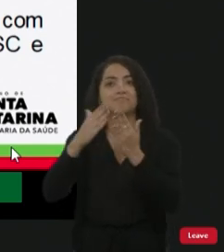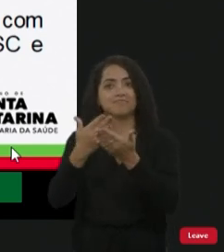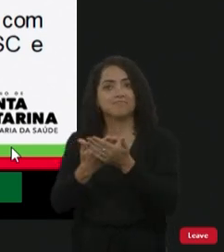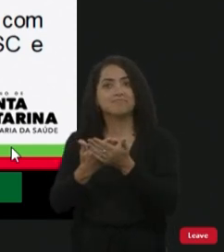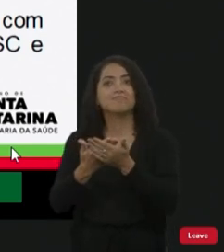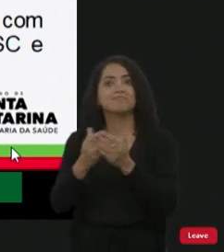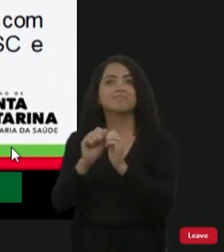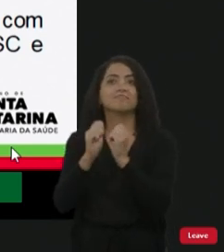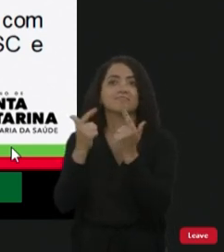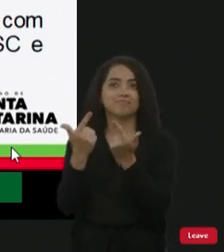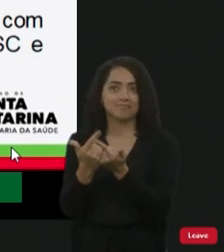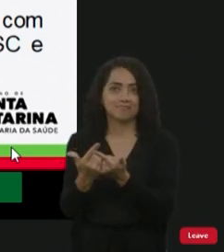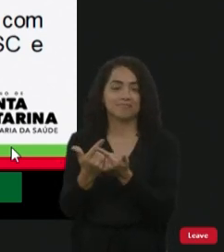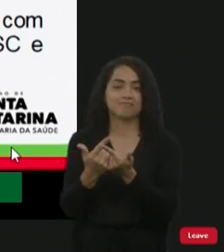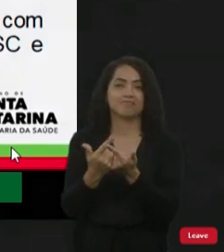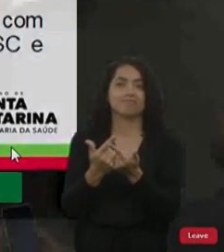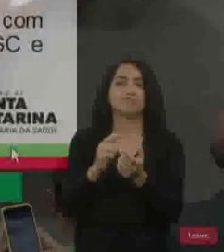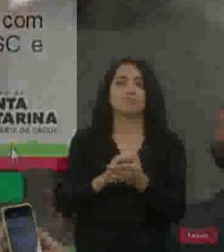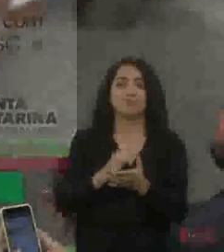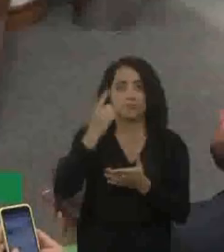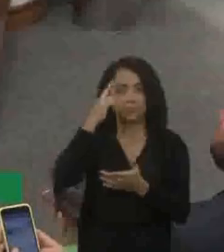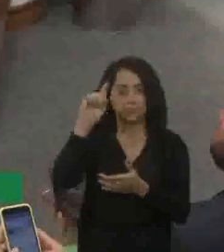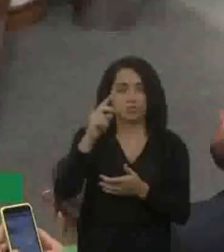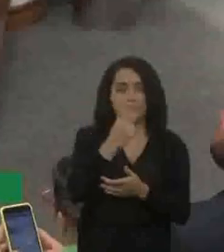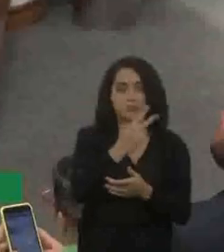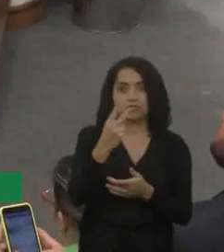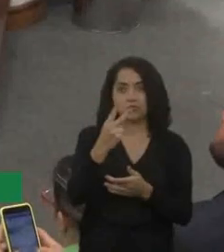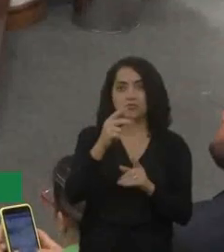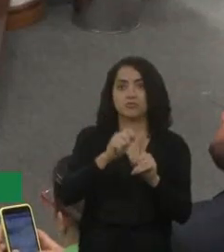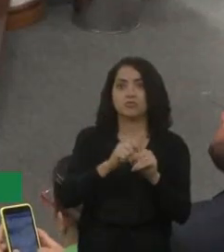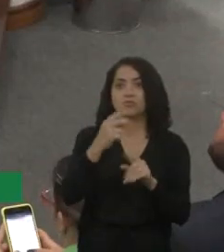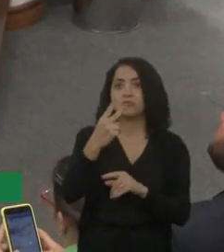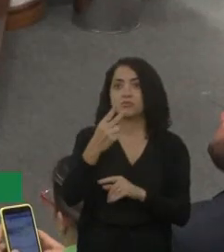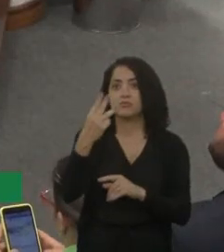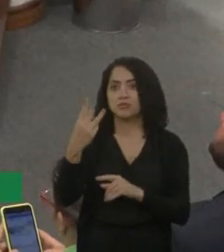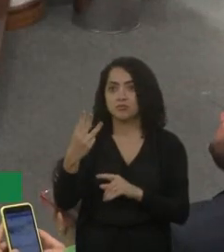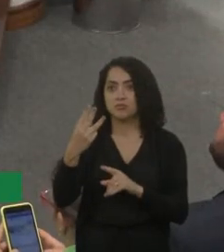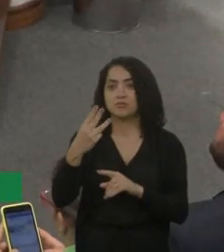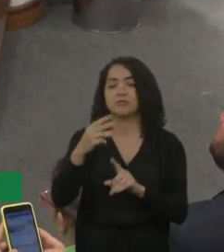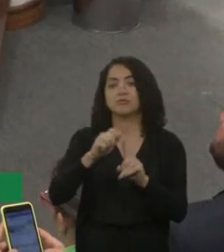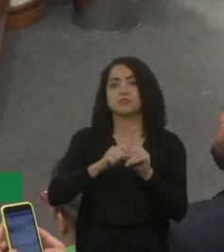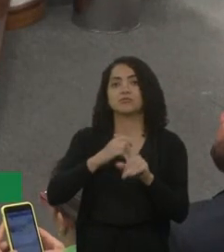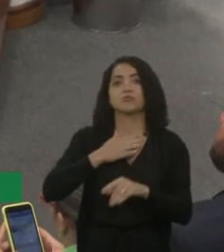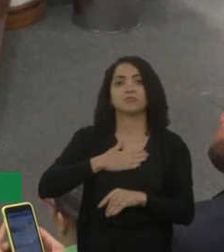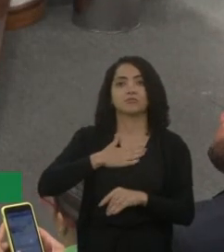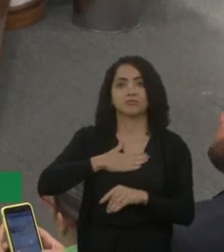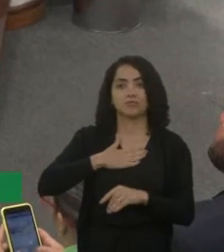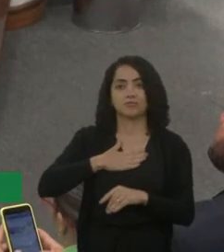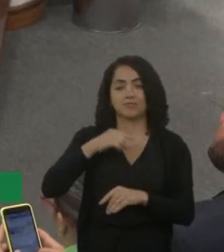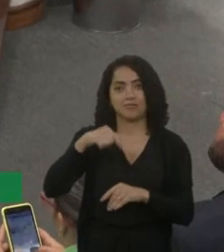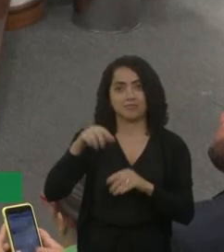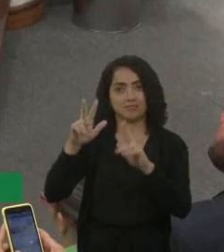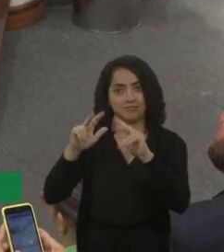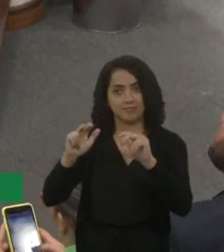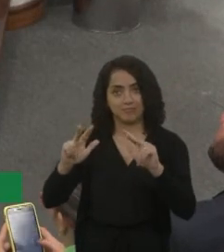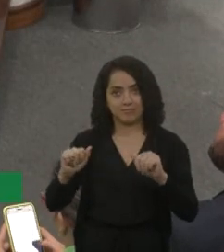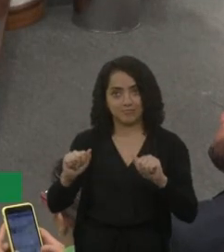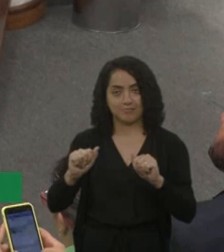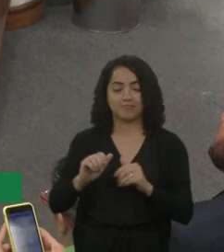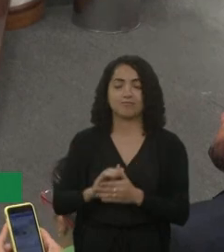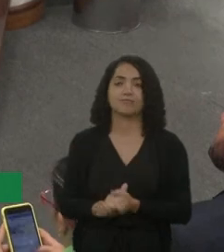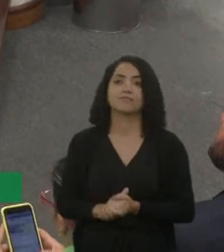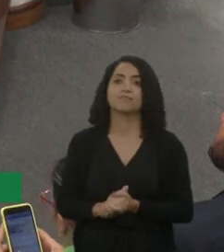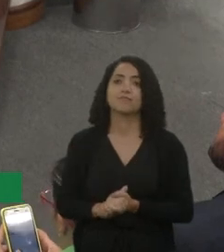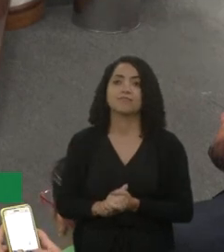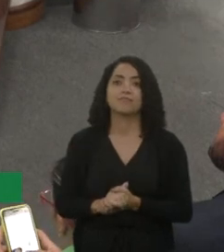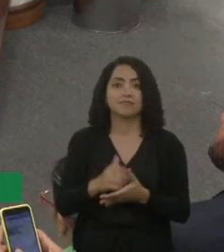dia 22 e 23 de agosto de 2023, aqui na Assembleia Legislativa, em Florianópolis. Tá? Então, em